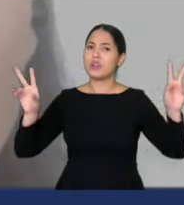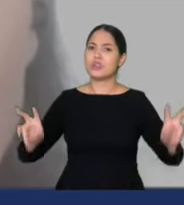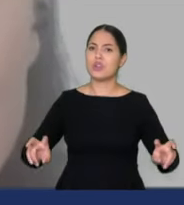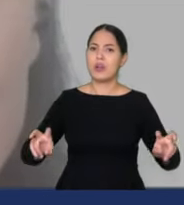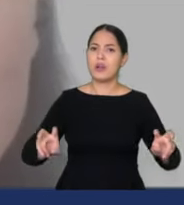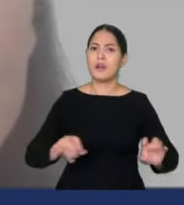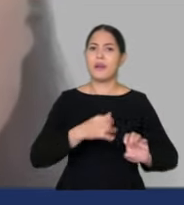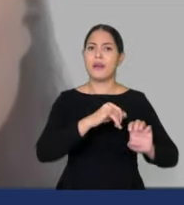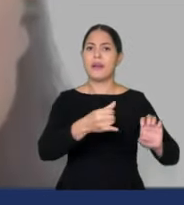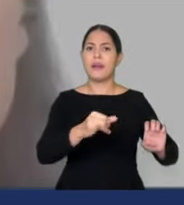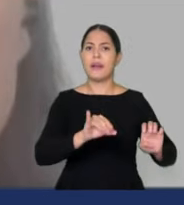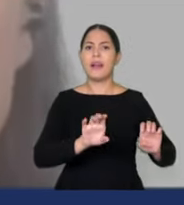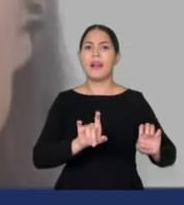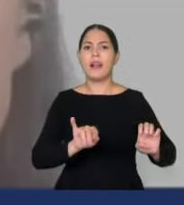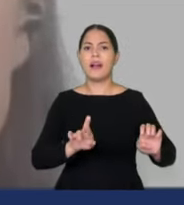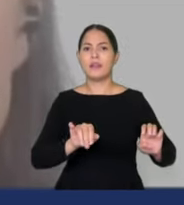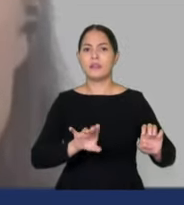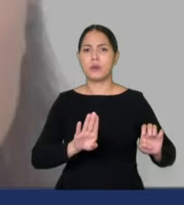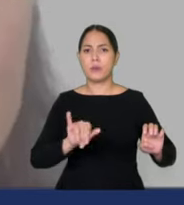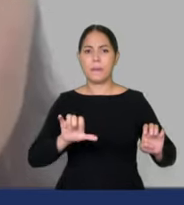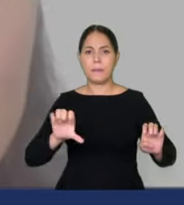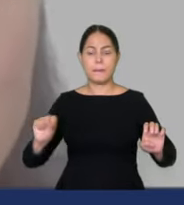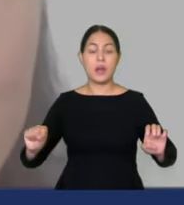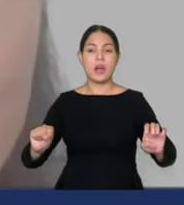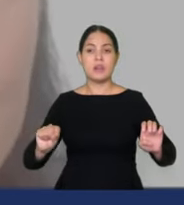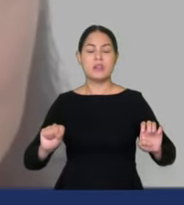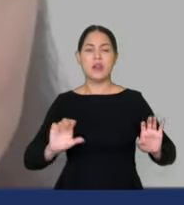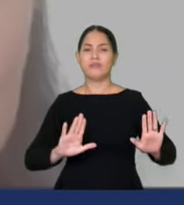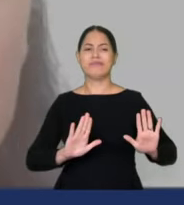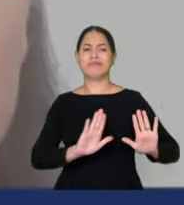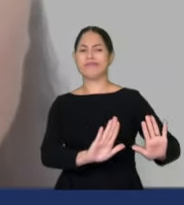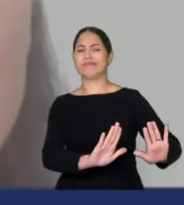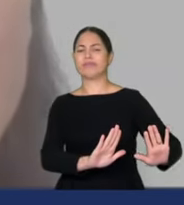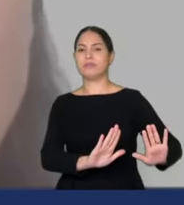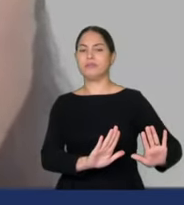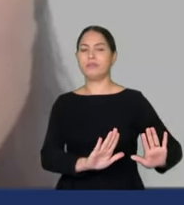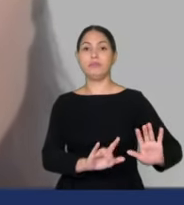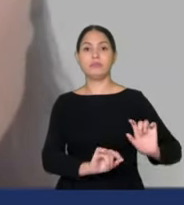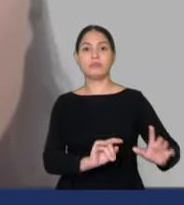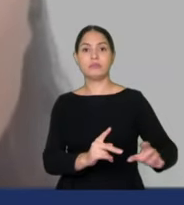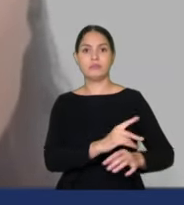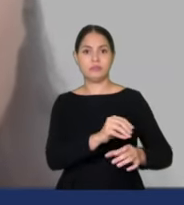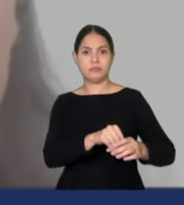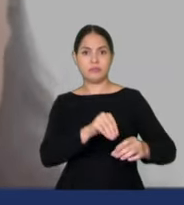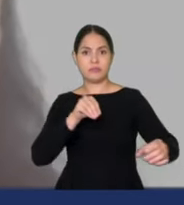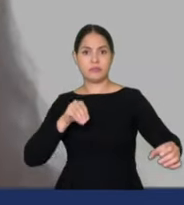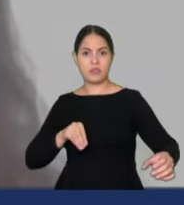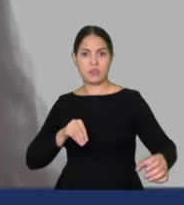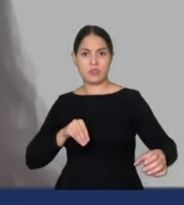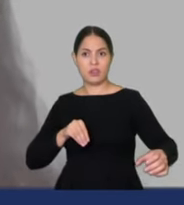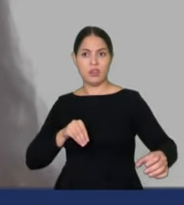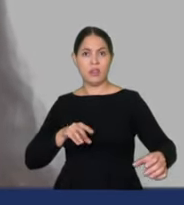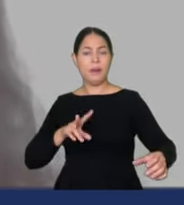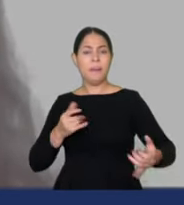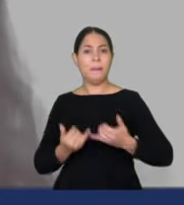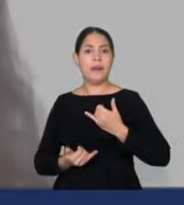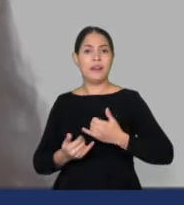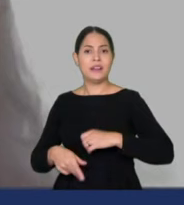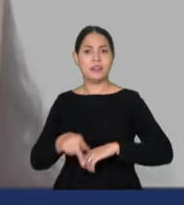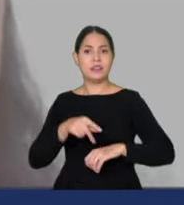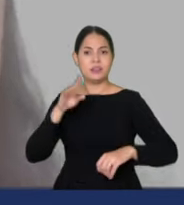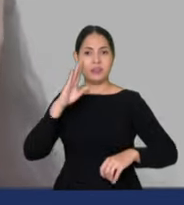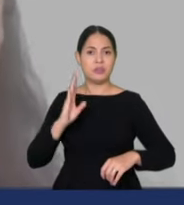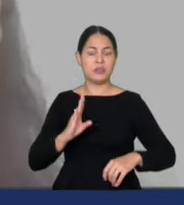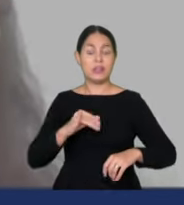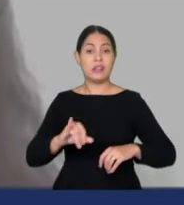do pilar que pode estruturar a transição energética brasileira. Porque a Eletrobras que controla a transmissão, 50%